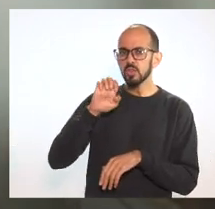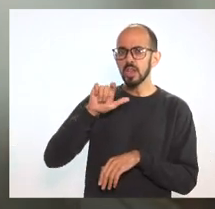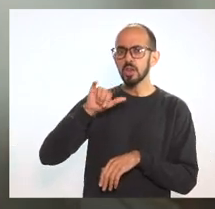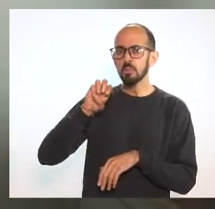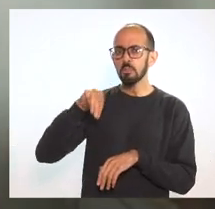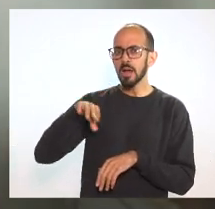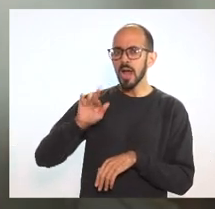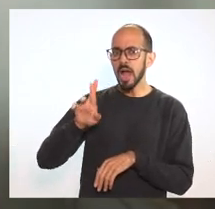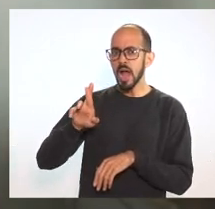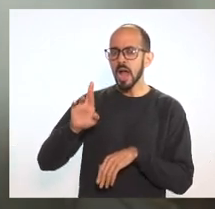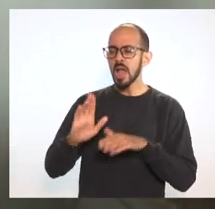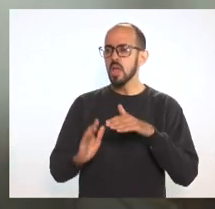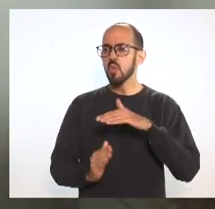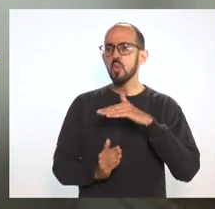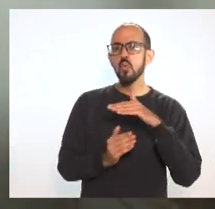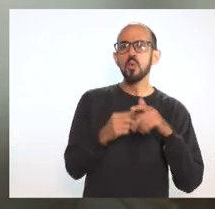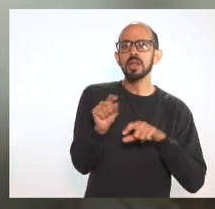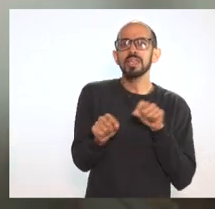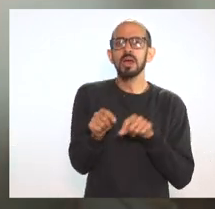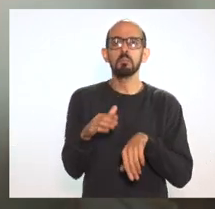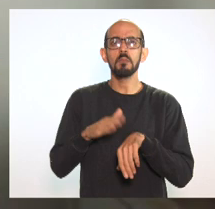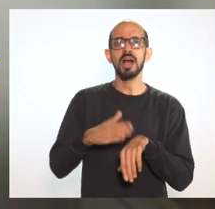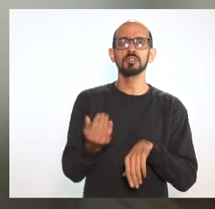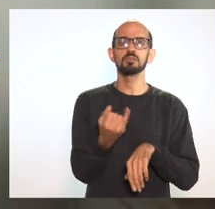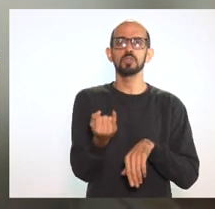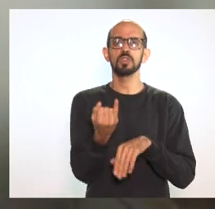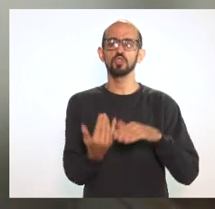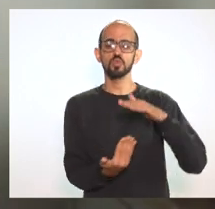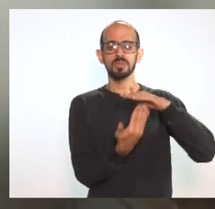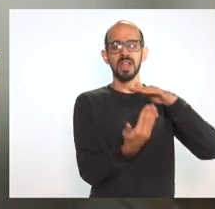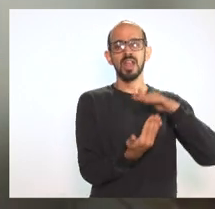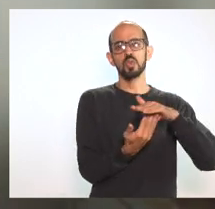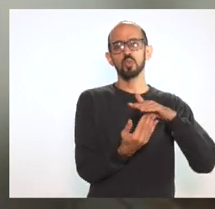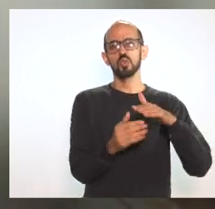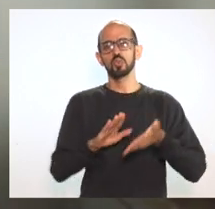gasto ou a vida da população brasileira?